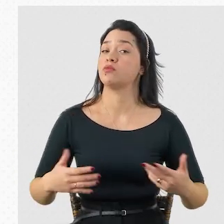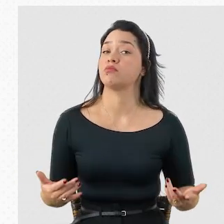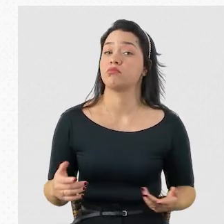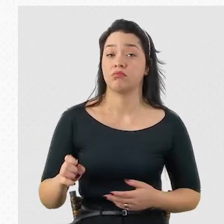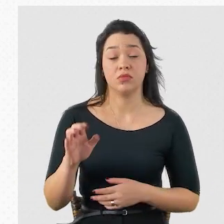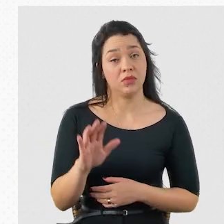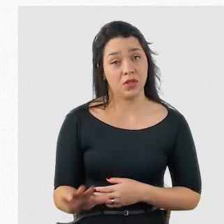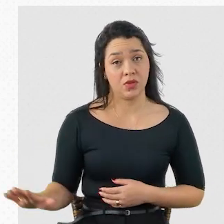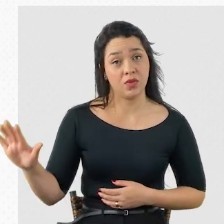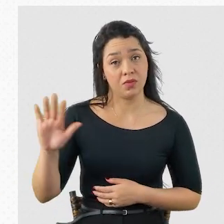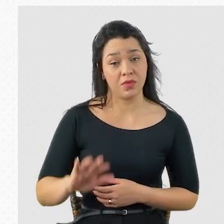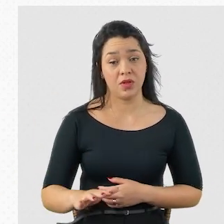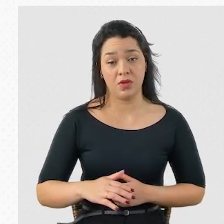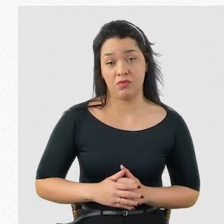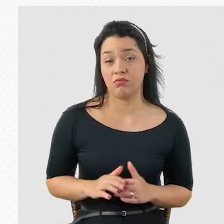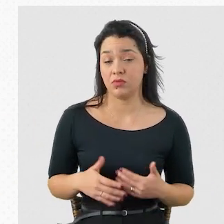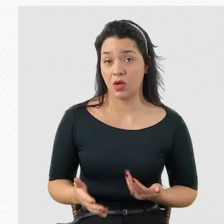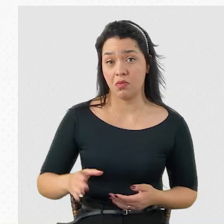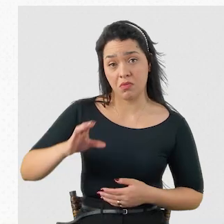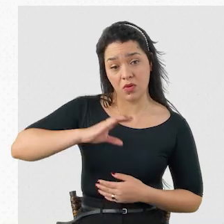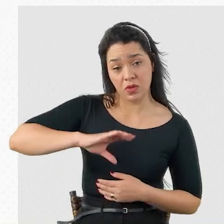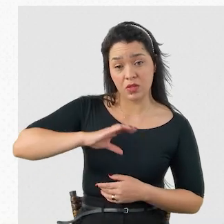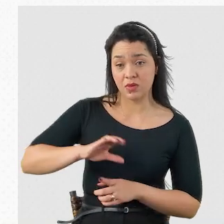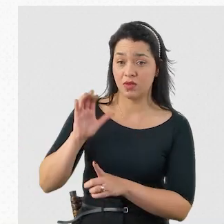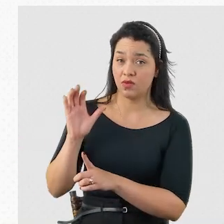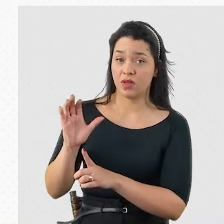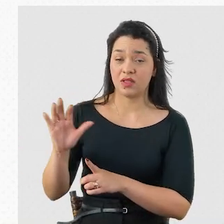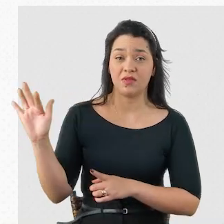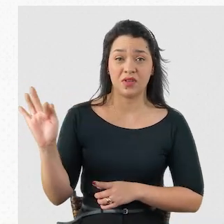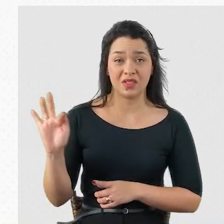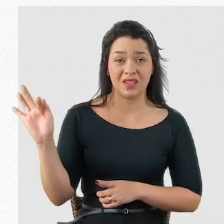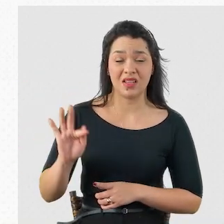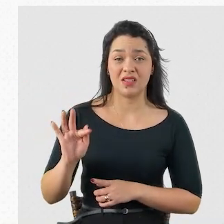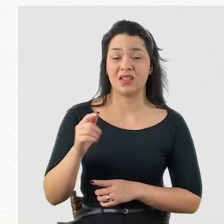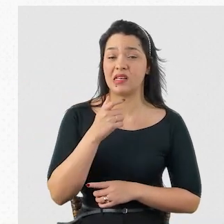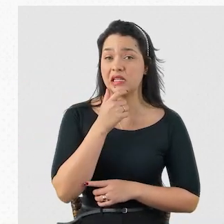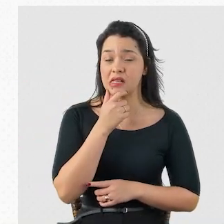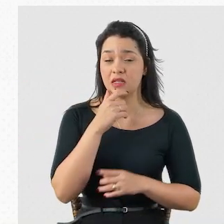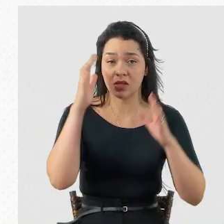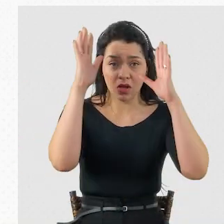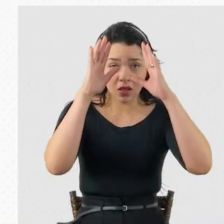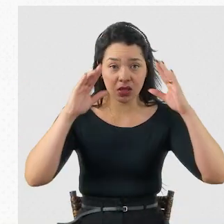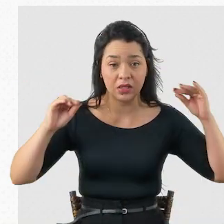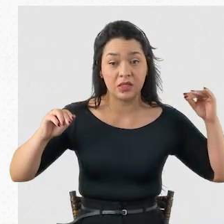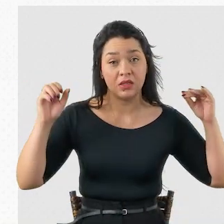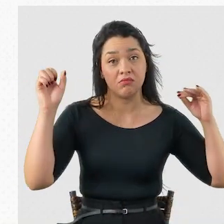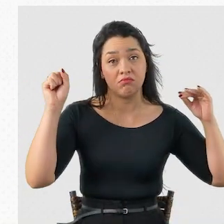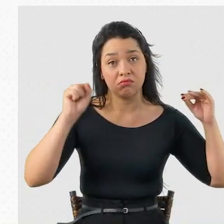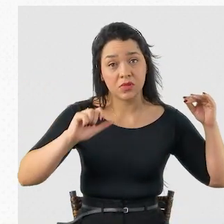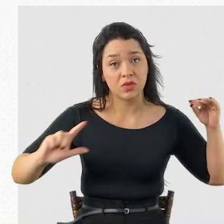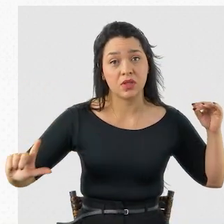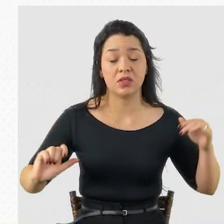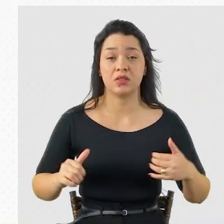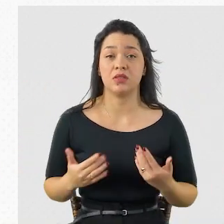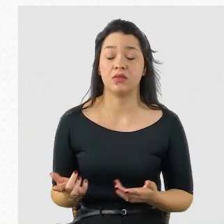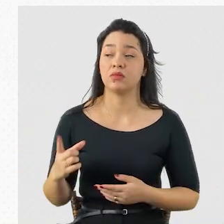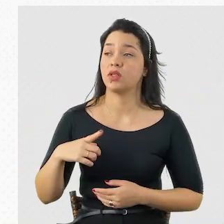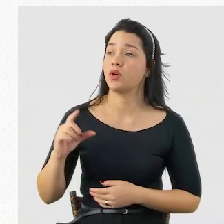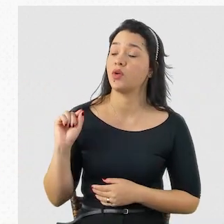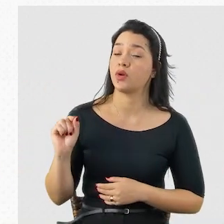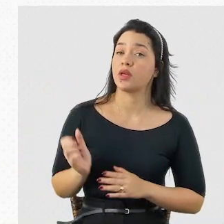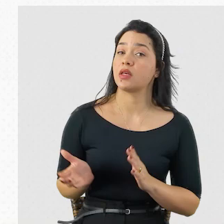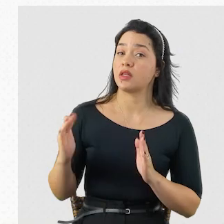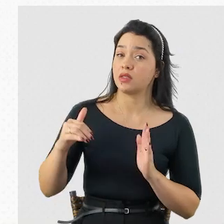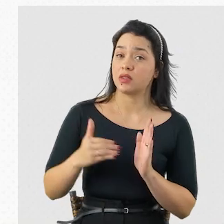Europeu. Basicamente português, mas a gente tem influência francesa, inglesa, holandesa. Aqui em São Luís, então. Né? E mais do que uma corrente